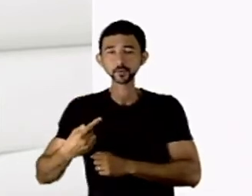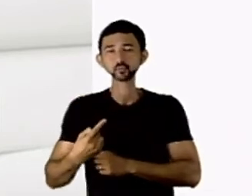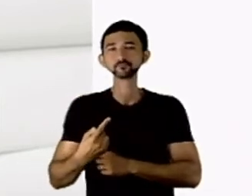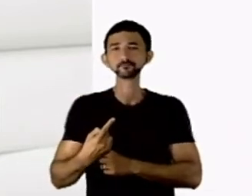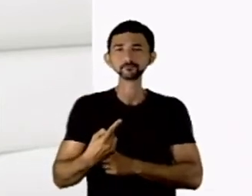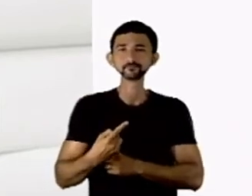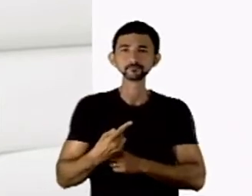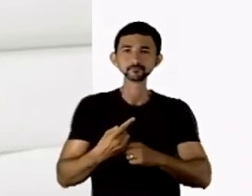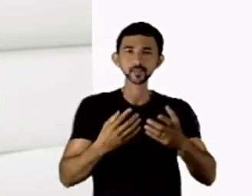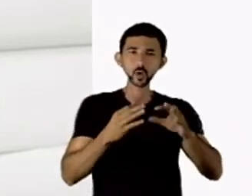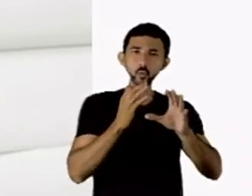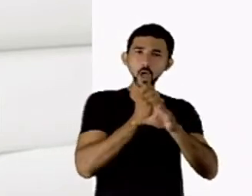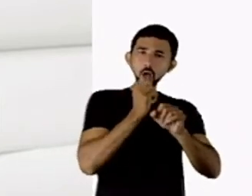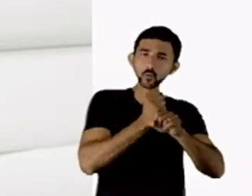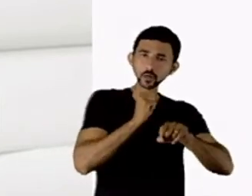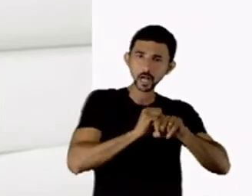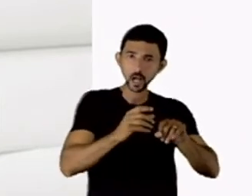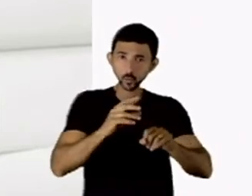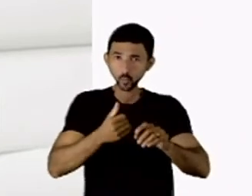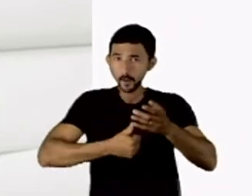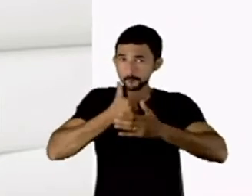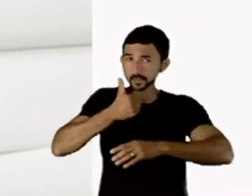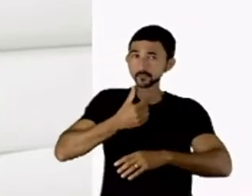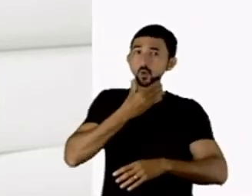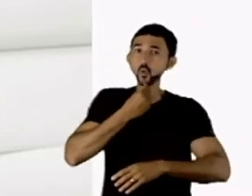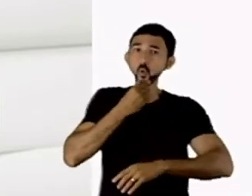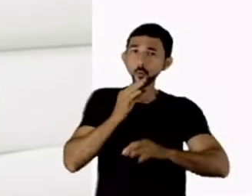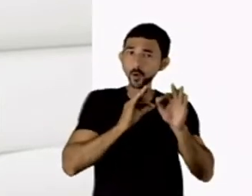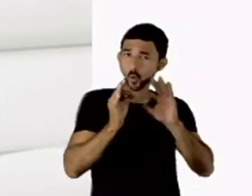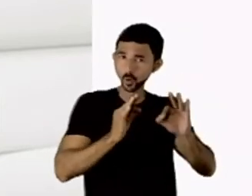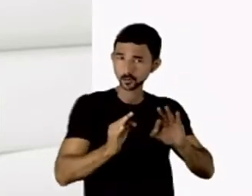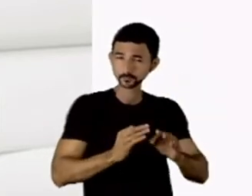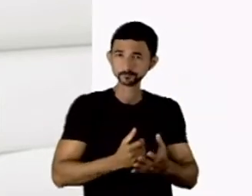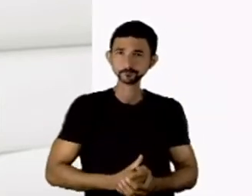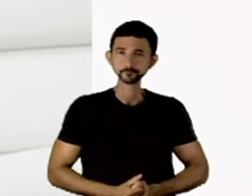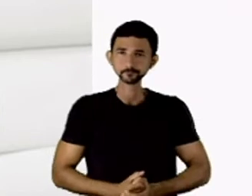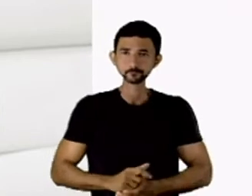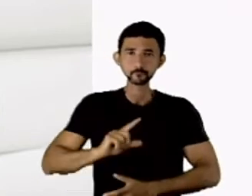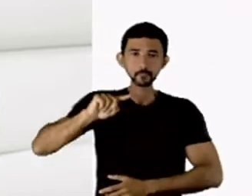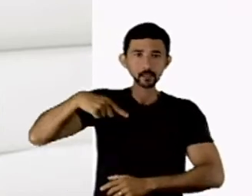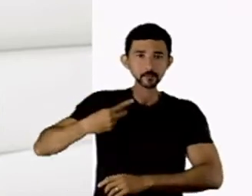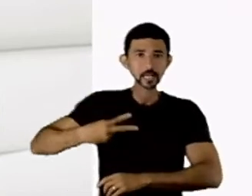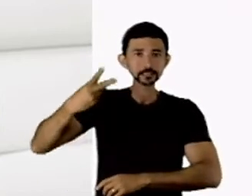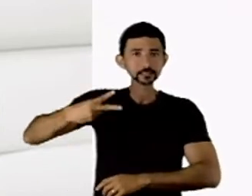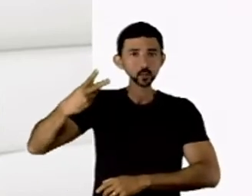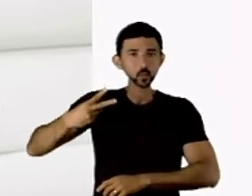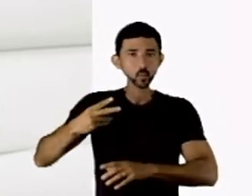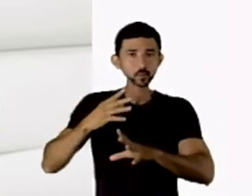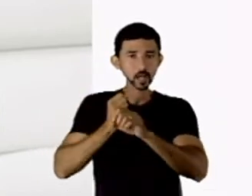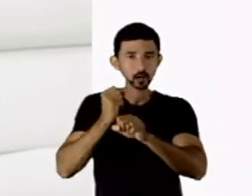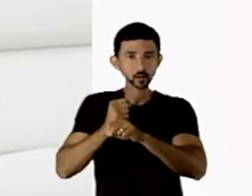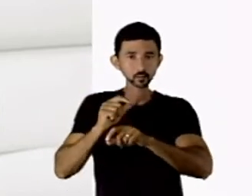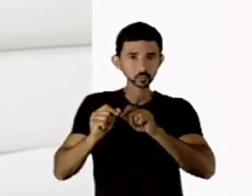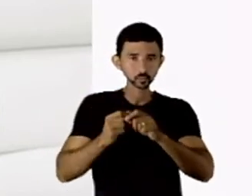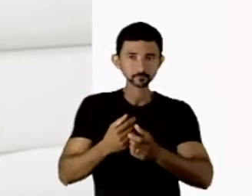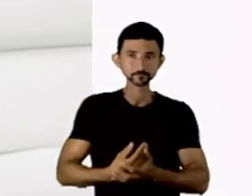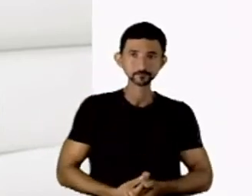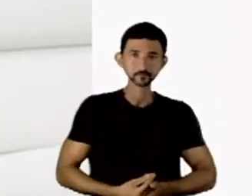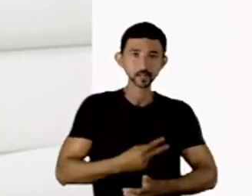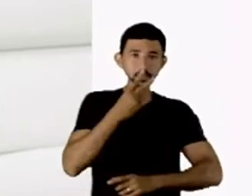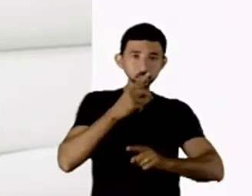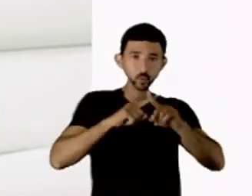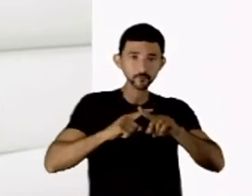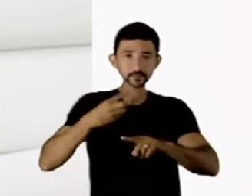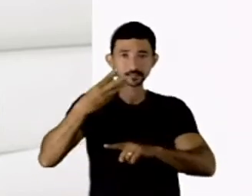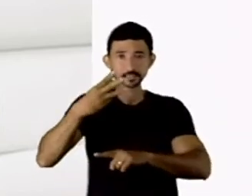essa é a operação, a primeira que o Cleison fez no quadro. Agora, vamos para a segunda. 2 vezes